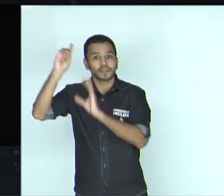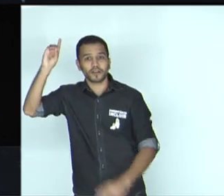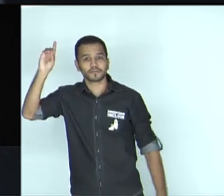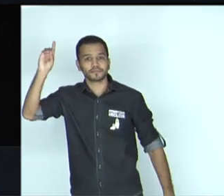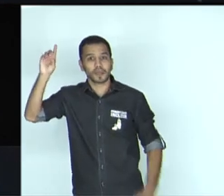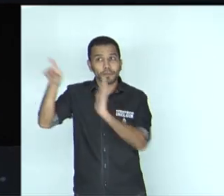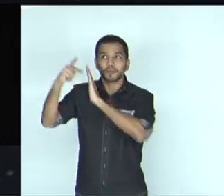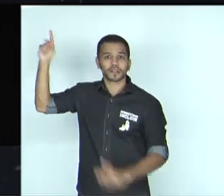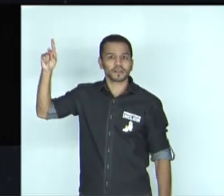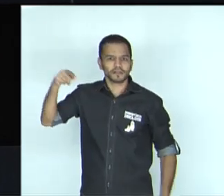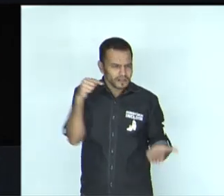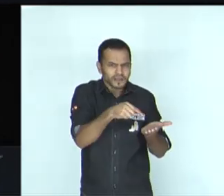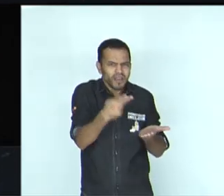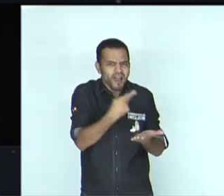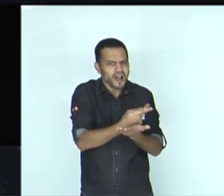Nunca falha.